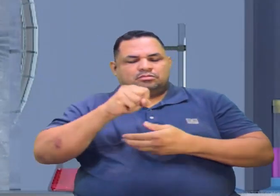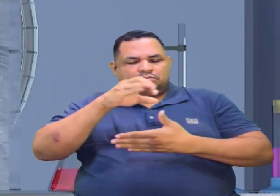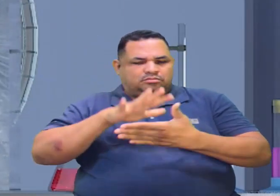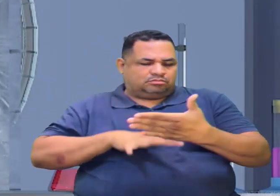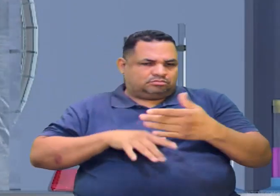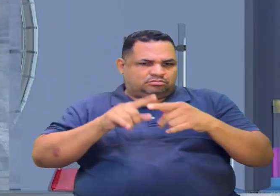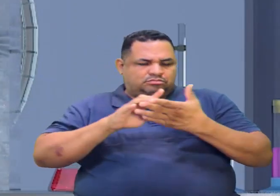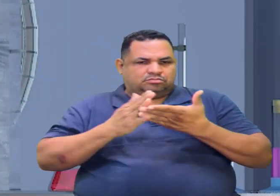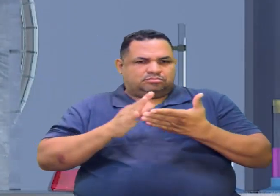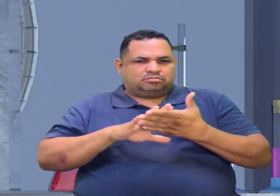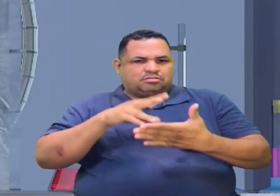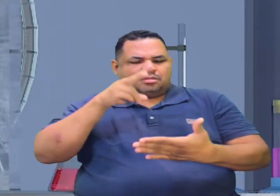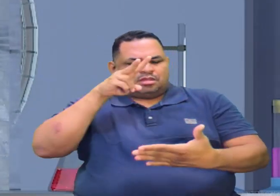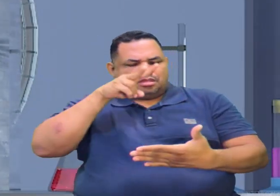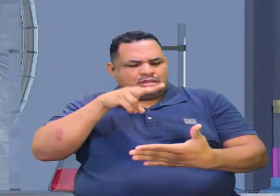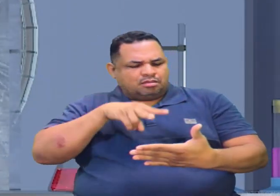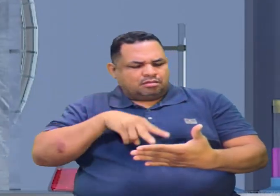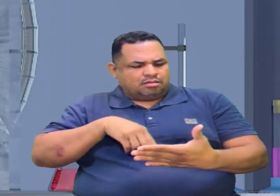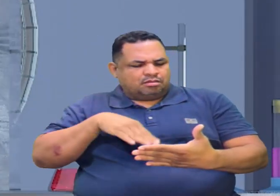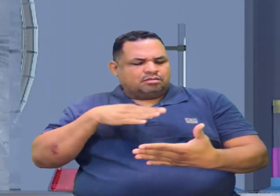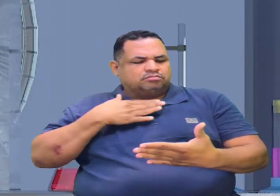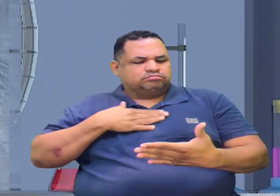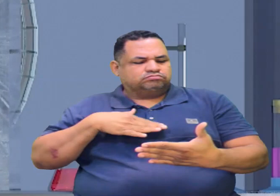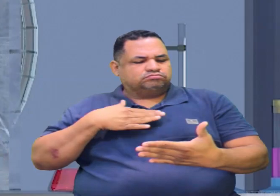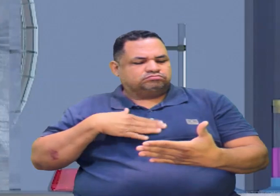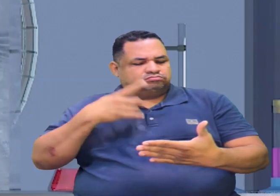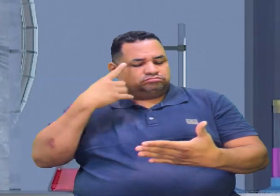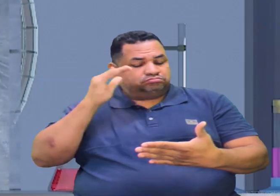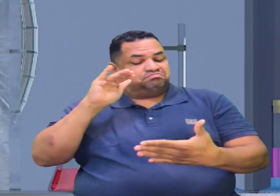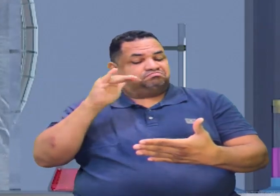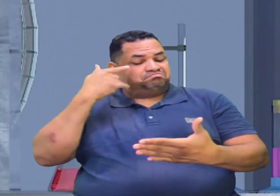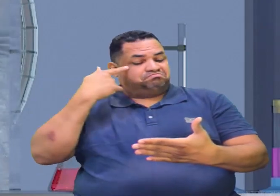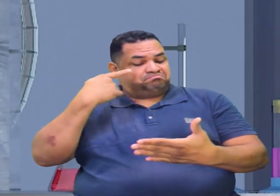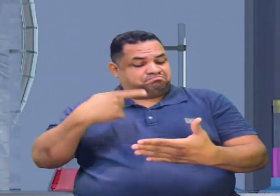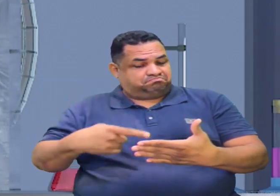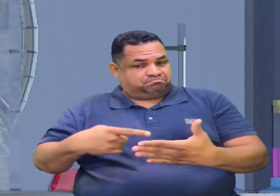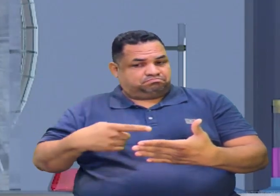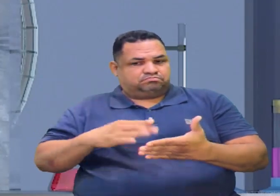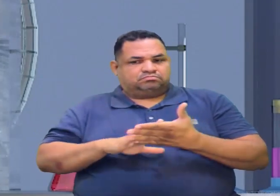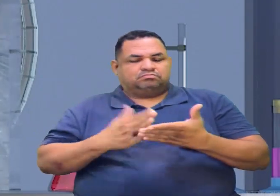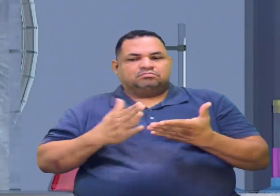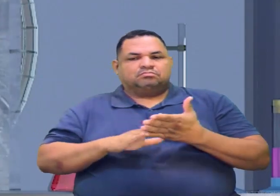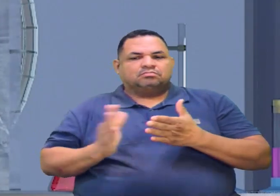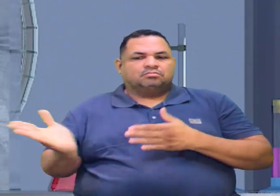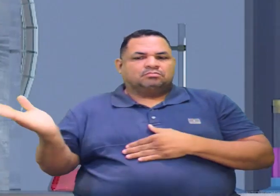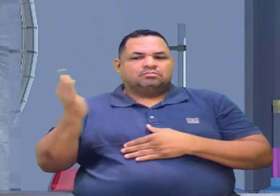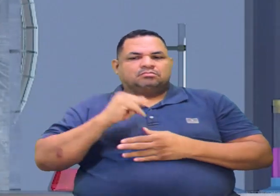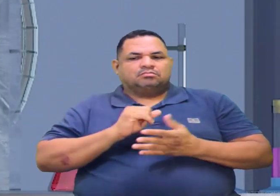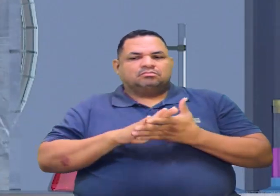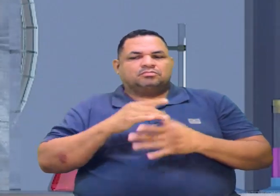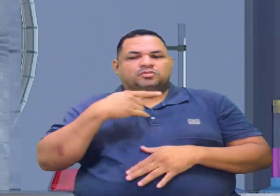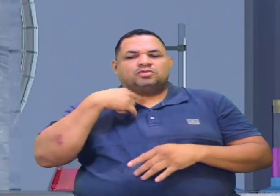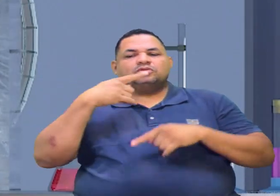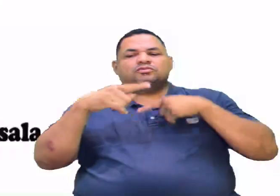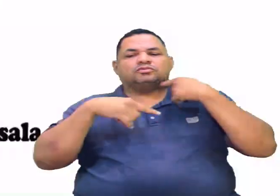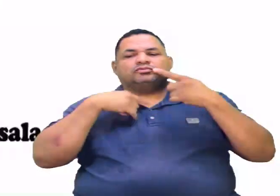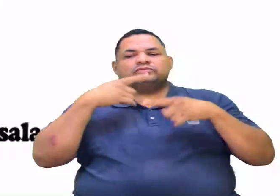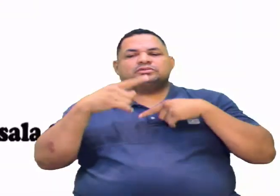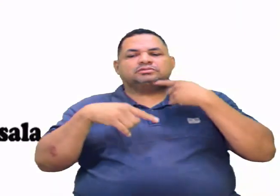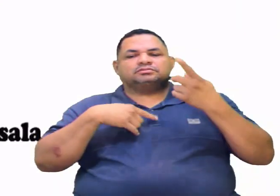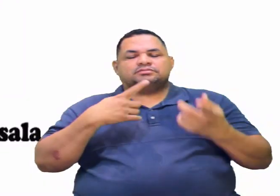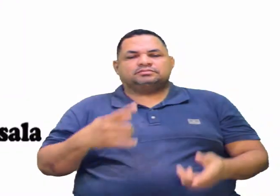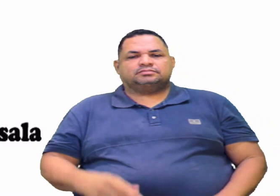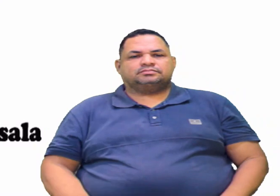dessas áreas, leia com muita atenção. Tranquilo? Então, vamos lá para o nosso Tirando Dúvidas.